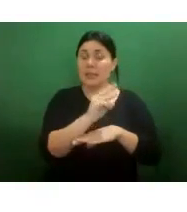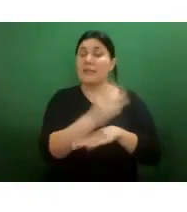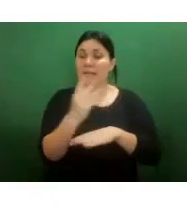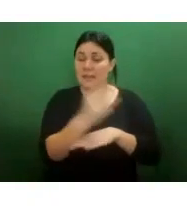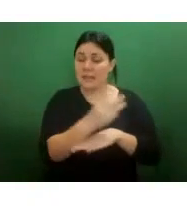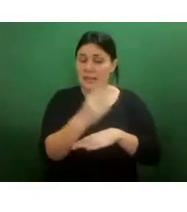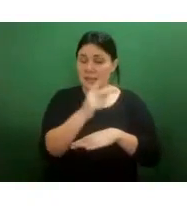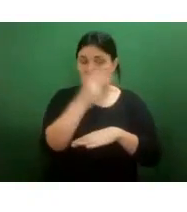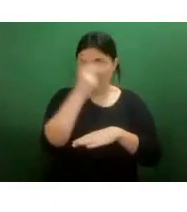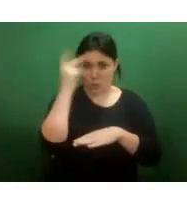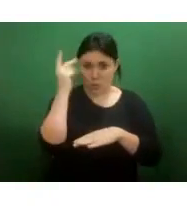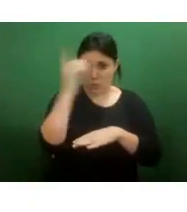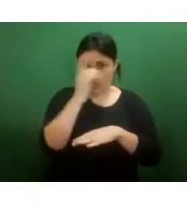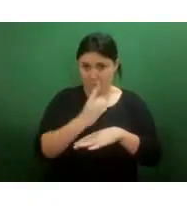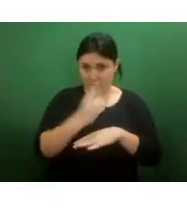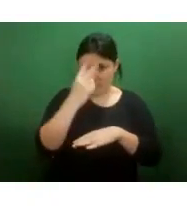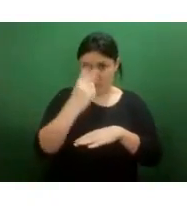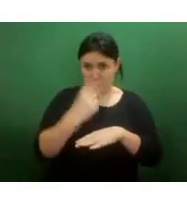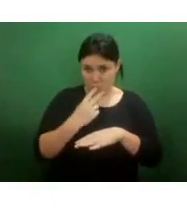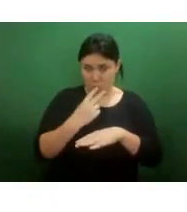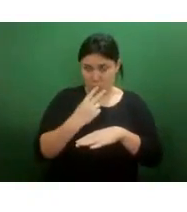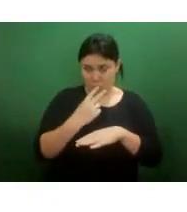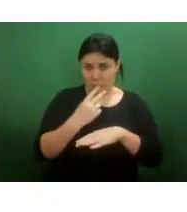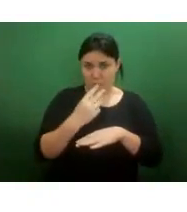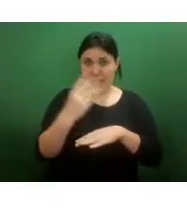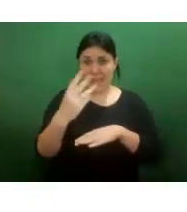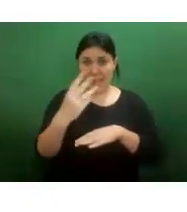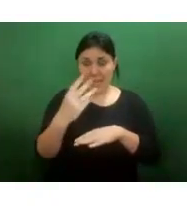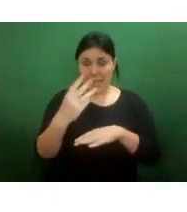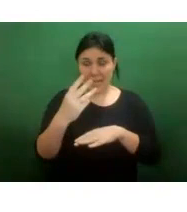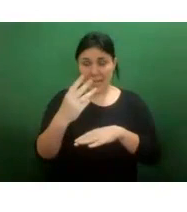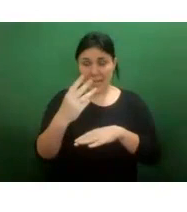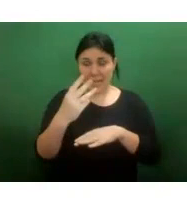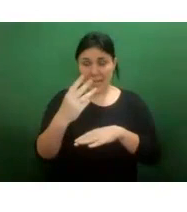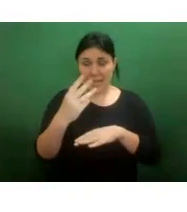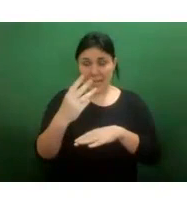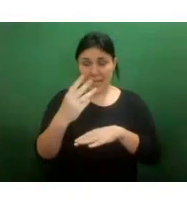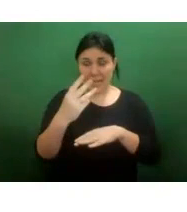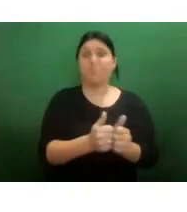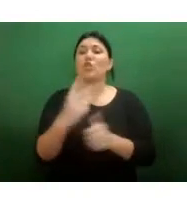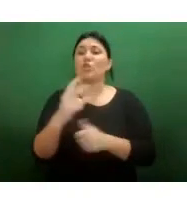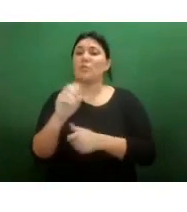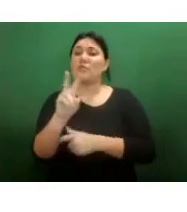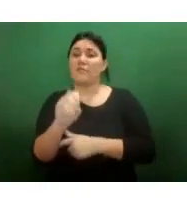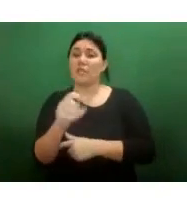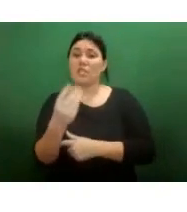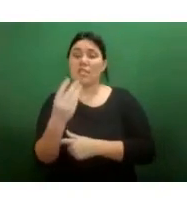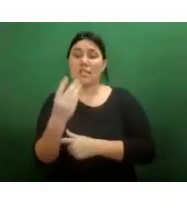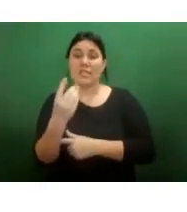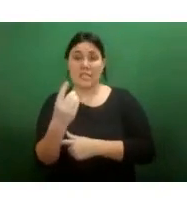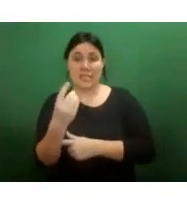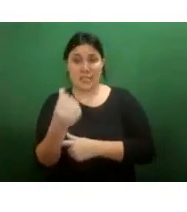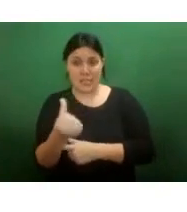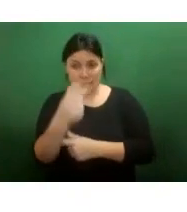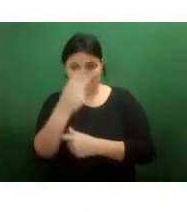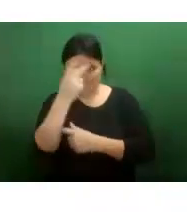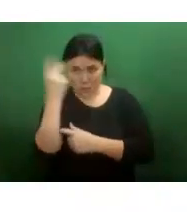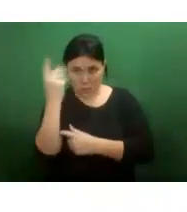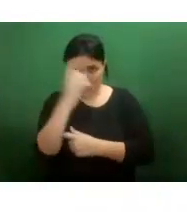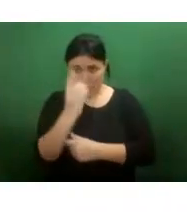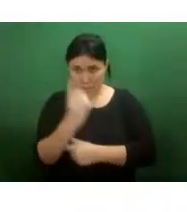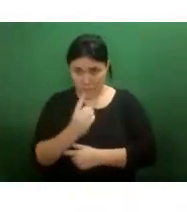e 13 acompanhantes. Em 2020, foram 16 pessoas com deficiência visual e 16